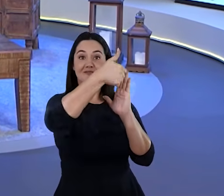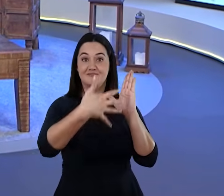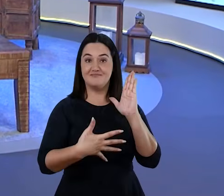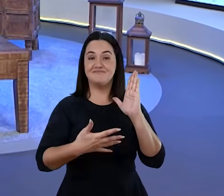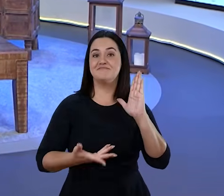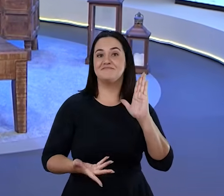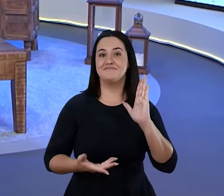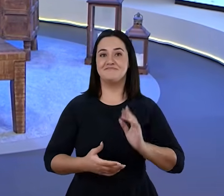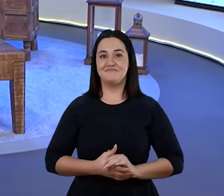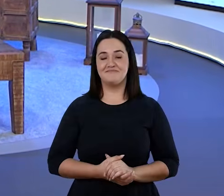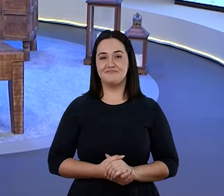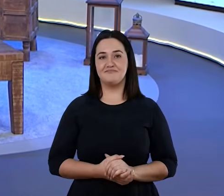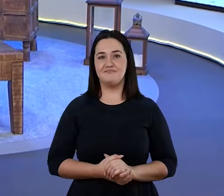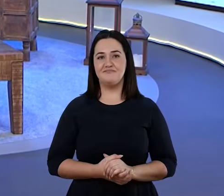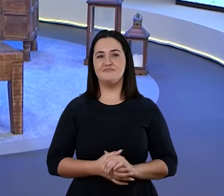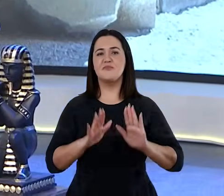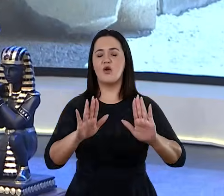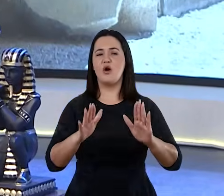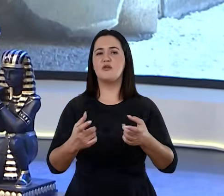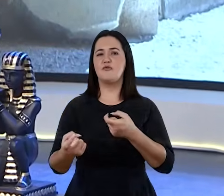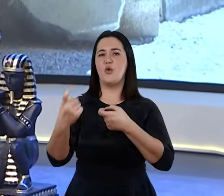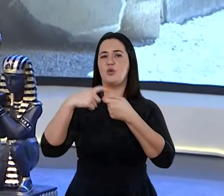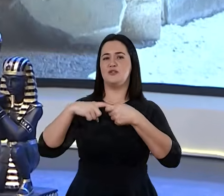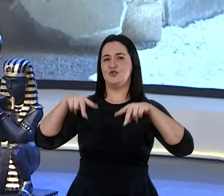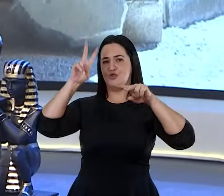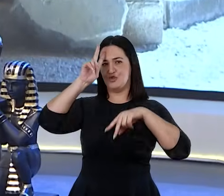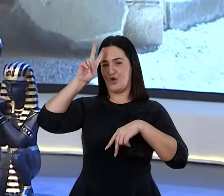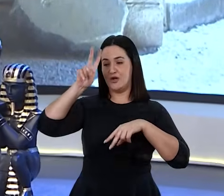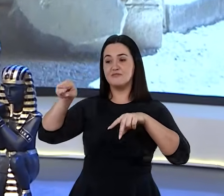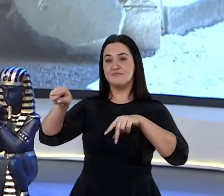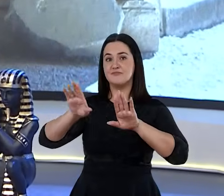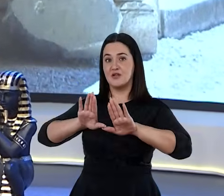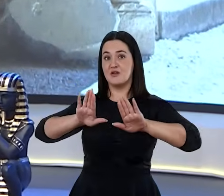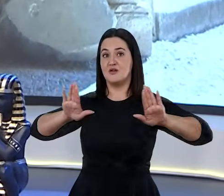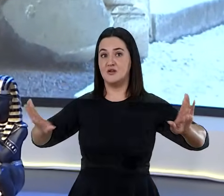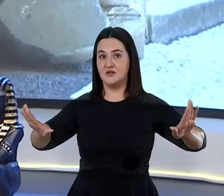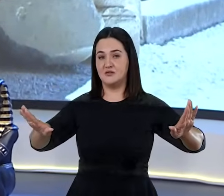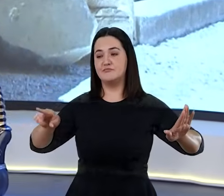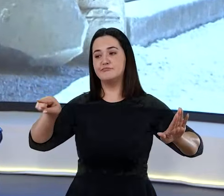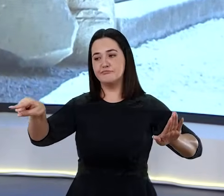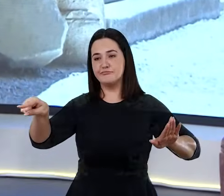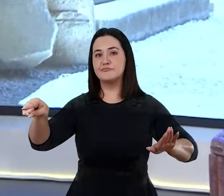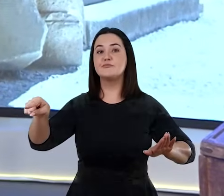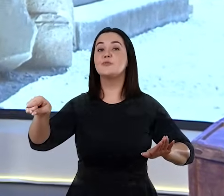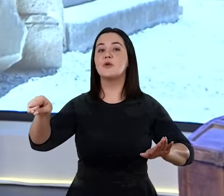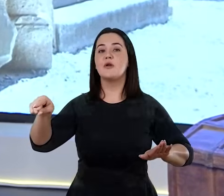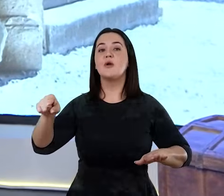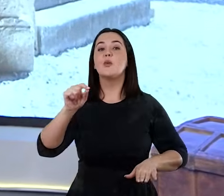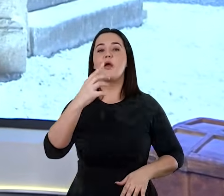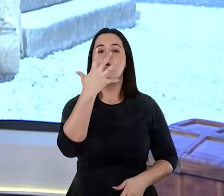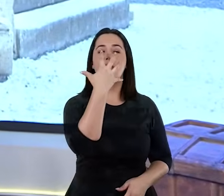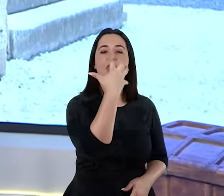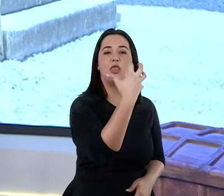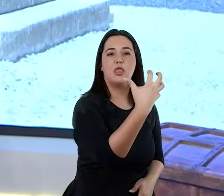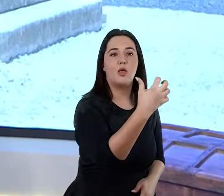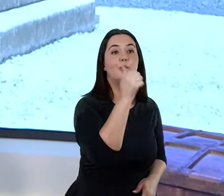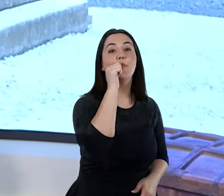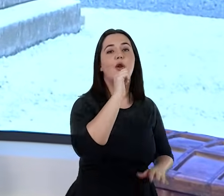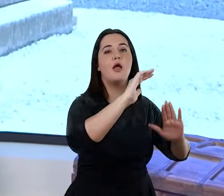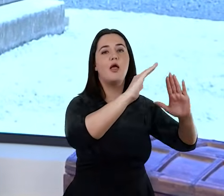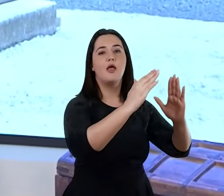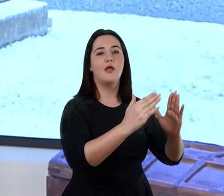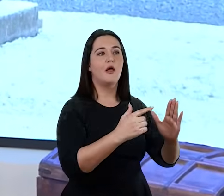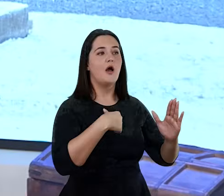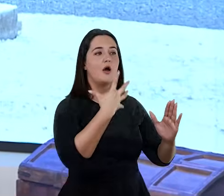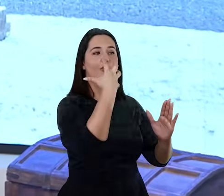da Bíblia nos indicam. Agora, voltando a falar da história de Sansão e a sua fraqueza pelo sexo feminino,